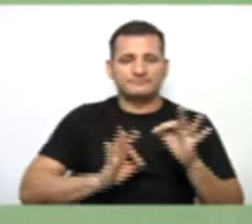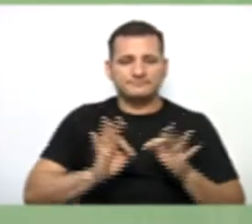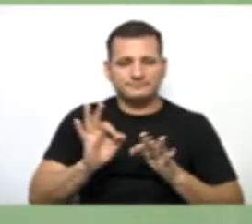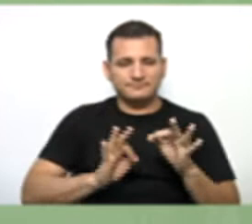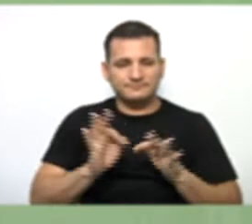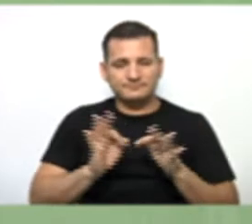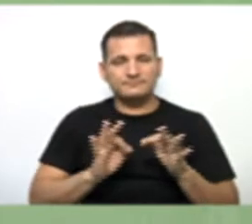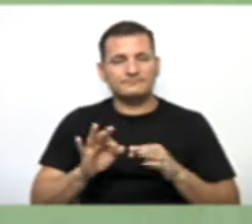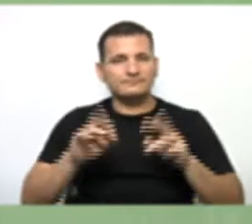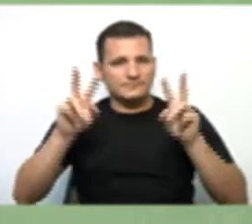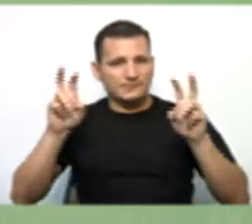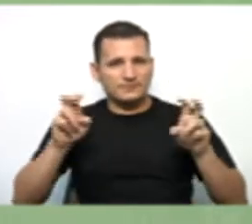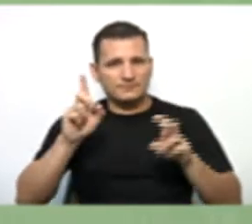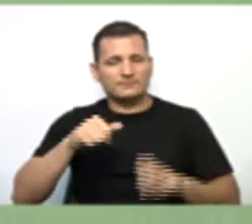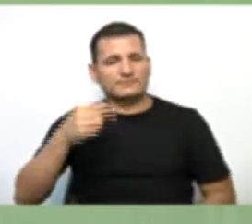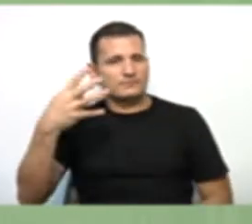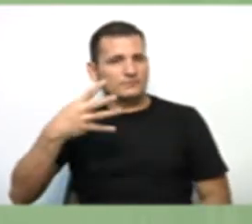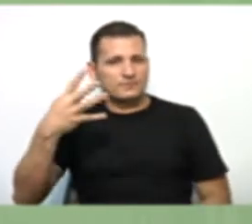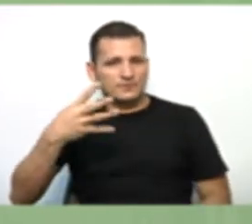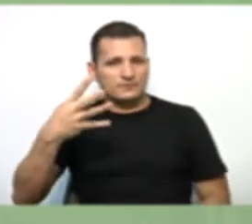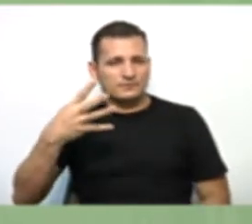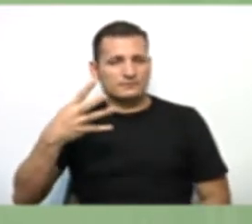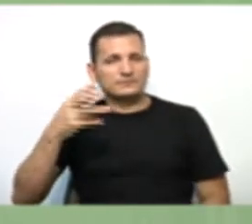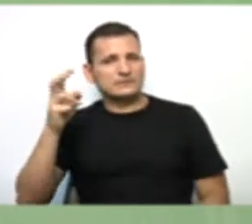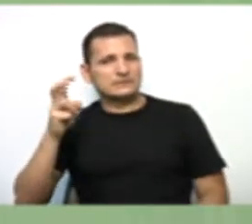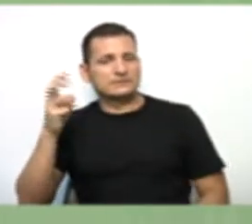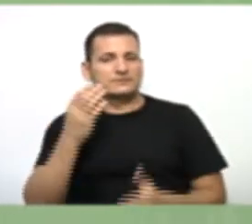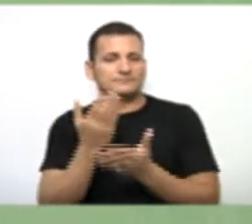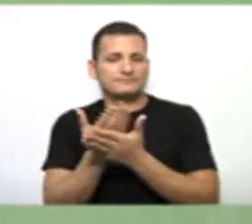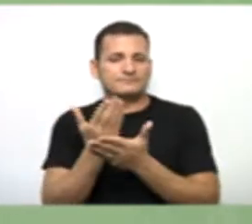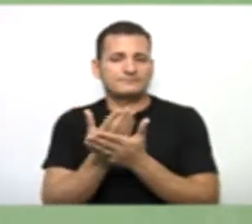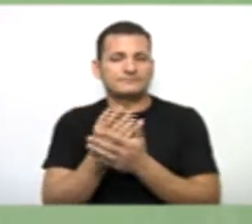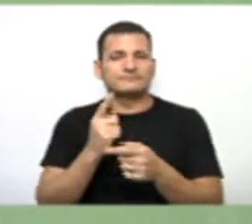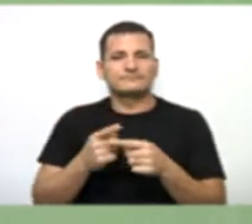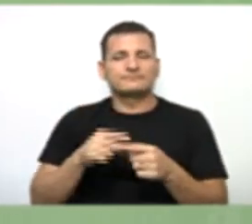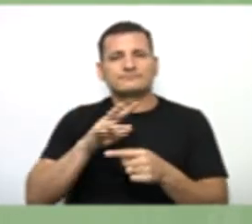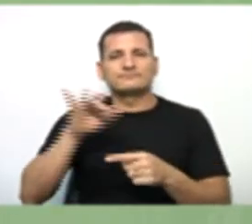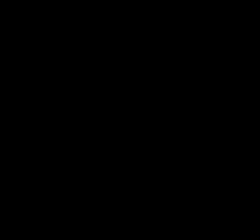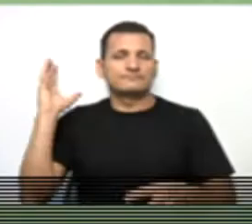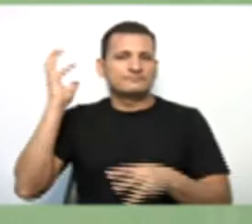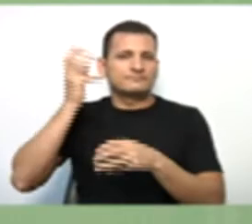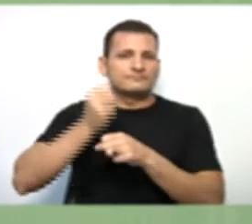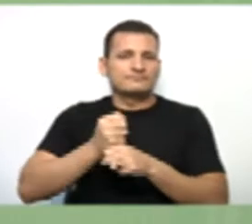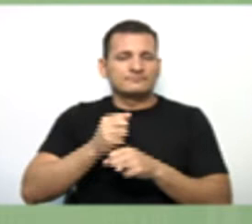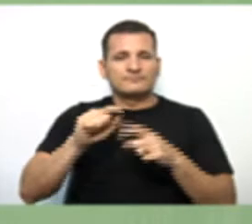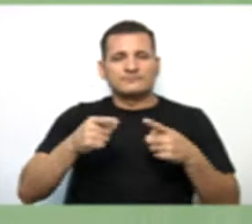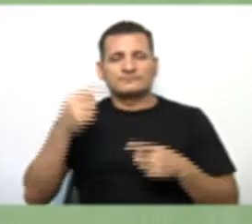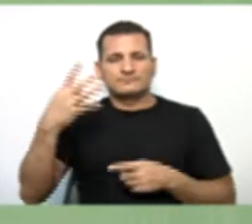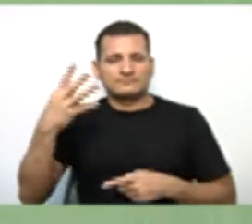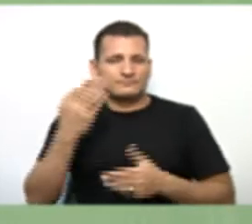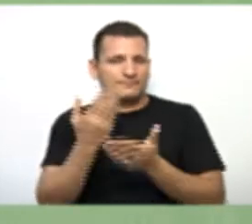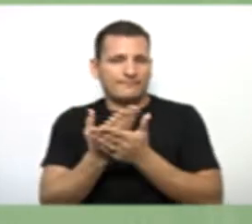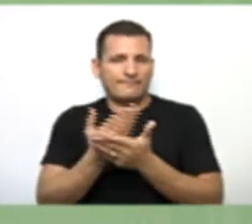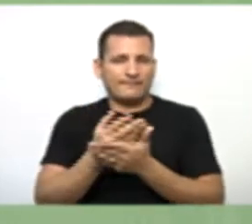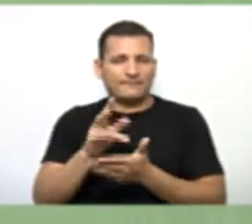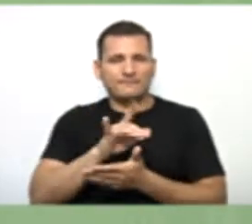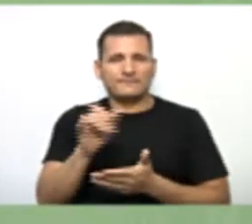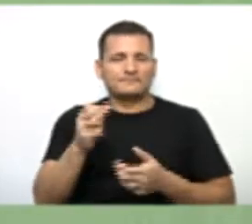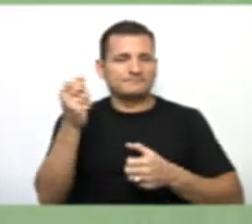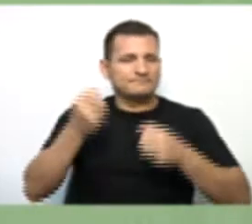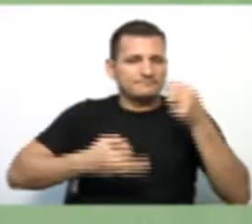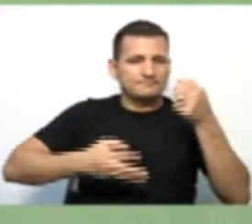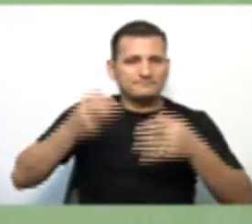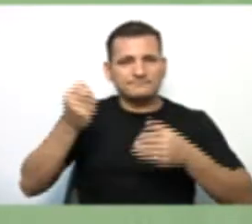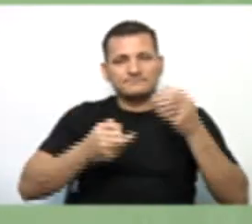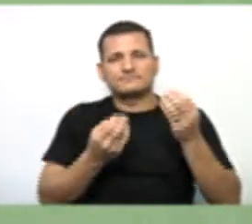é? Tema da nossa quarta e quinta aula. Quinta aula porque a gente vai dar uma revisada, não é? Mas na quarta aula vamos falar muito sobre essa questão